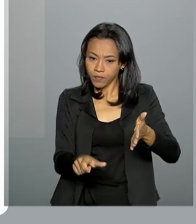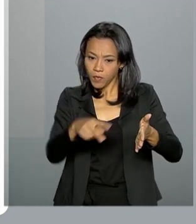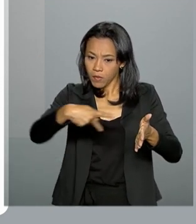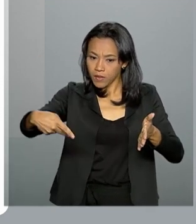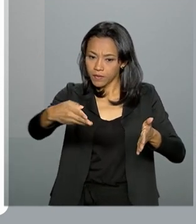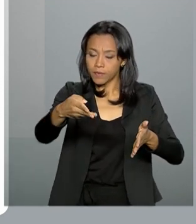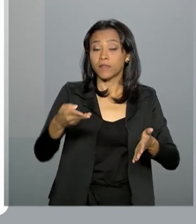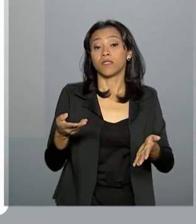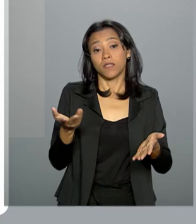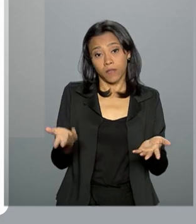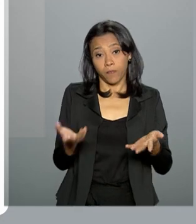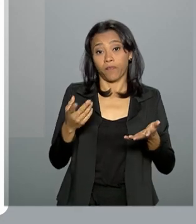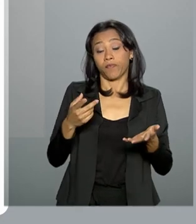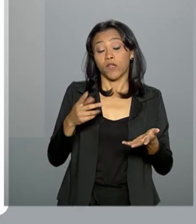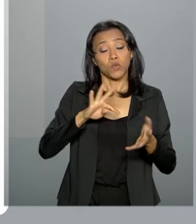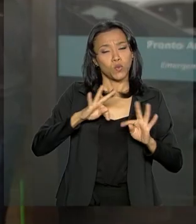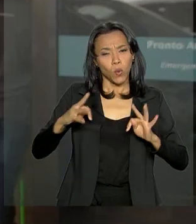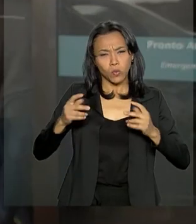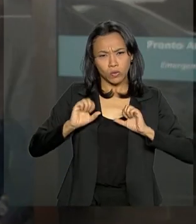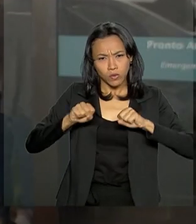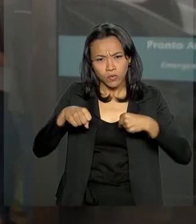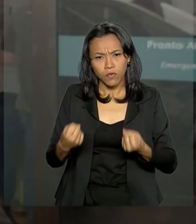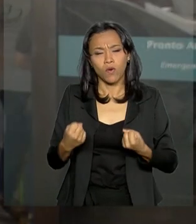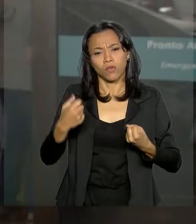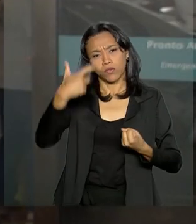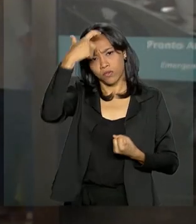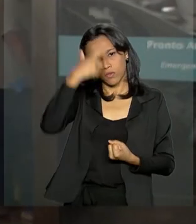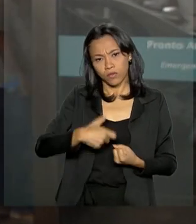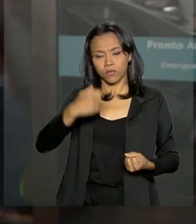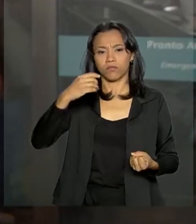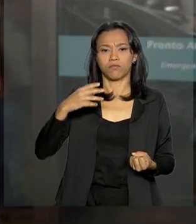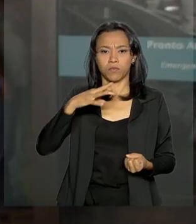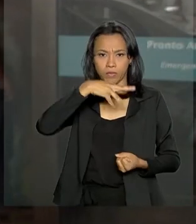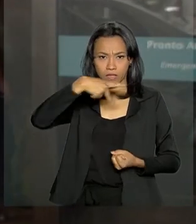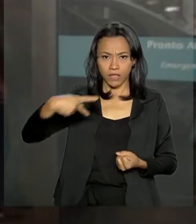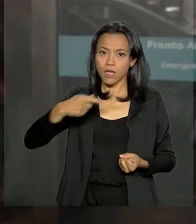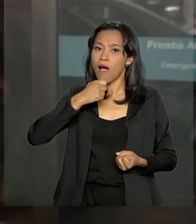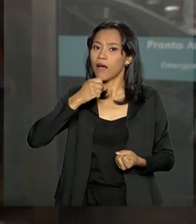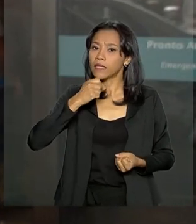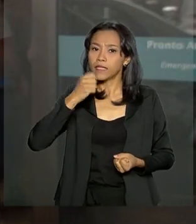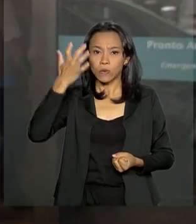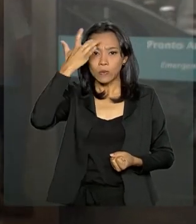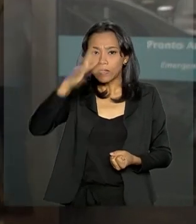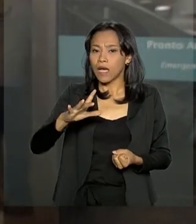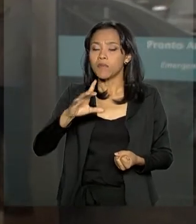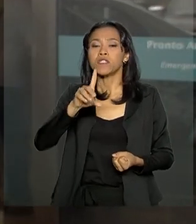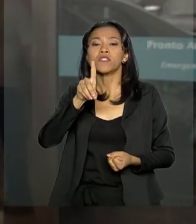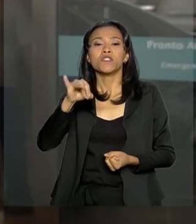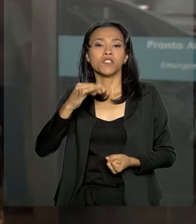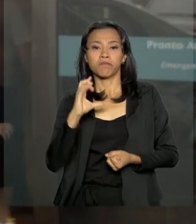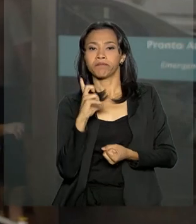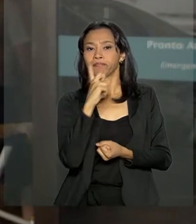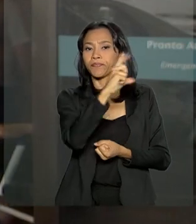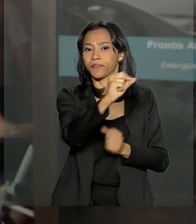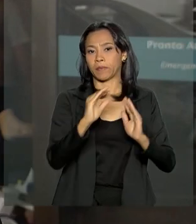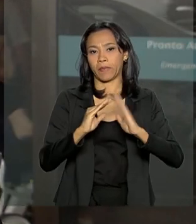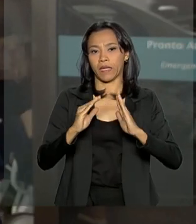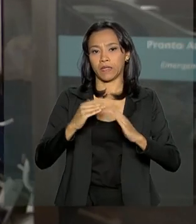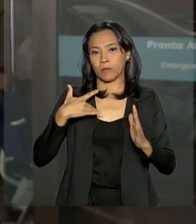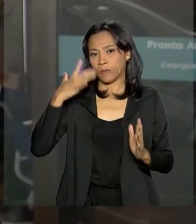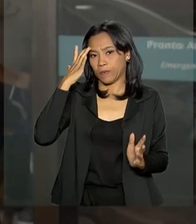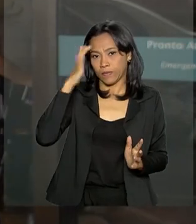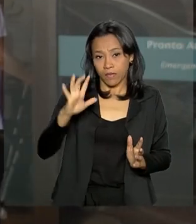por enquanto, apesar de todos esses esforços do presidente, não há uma previsão oficial de alta. Amanhã,